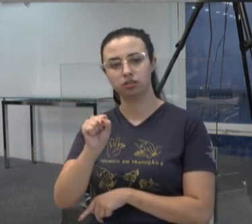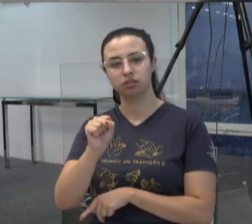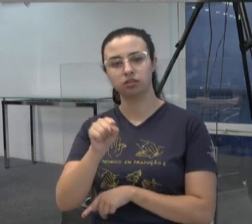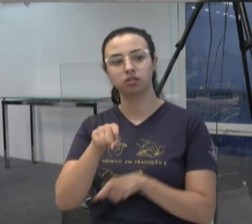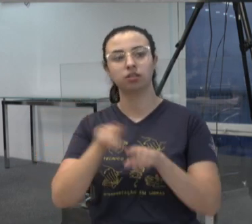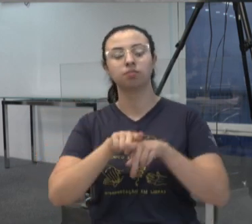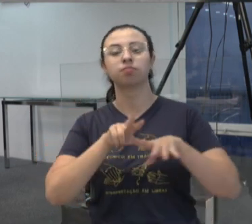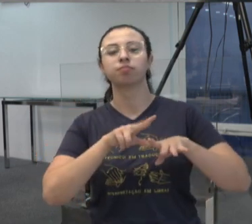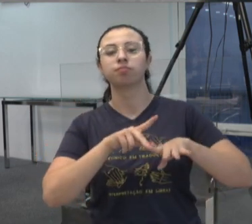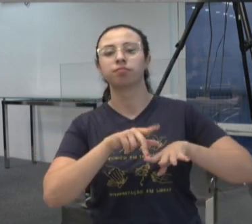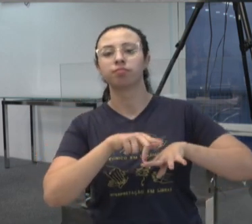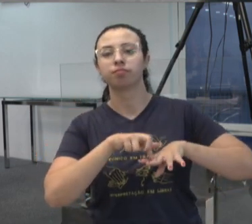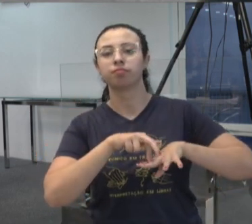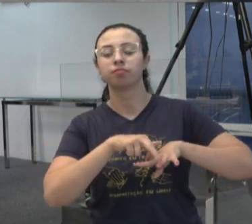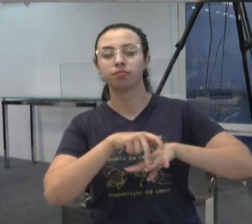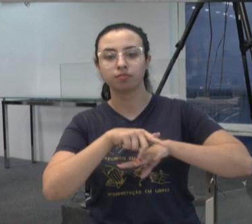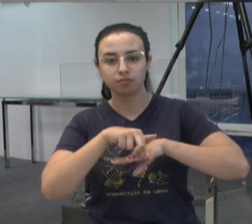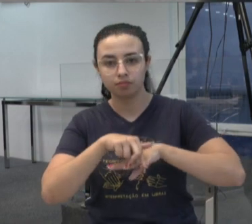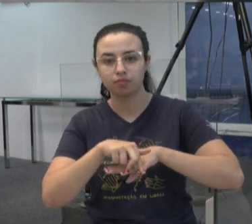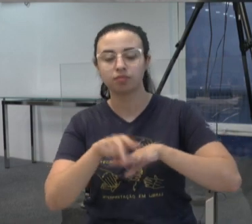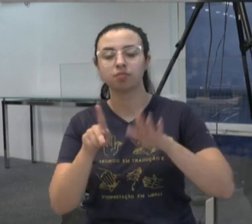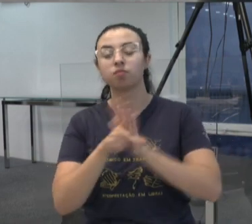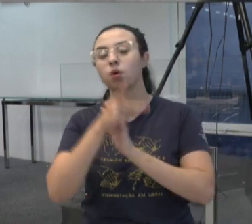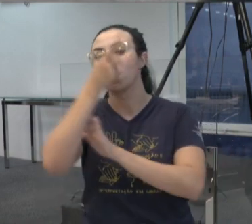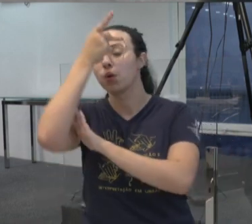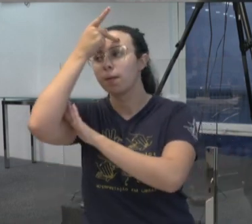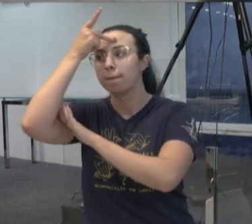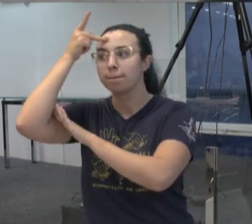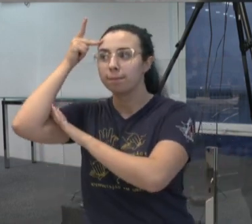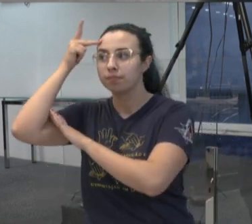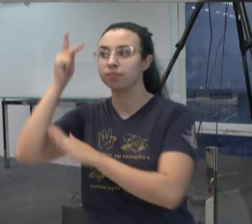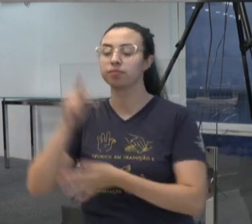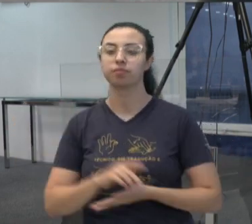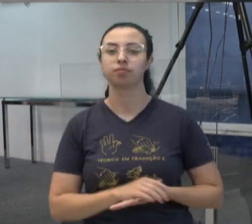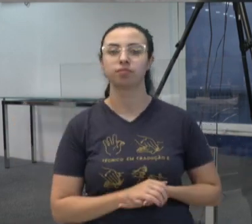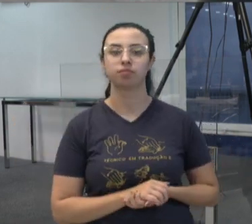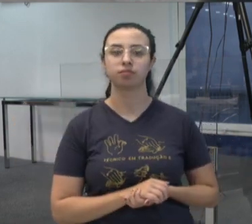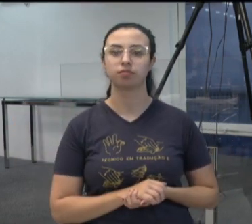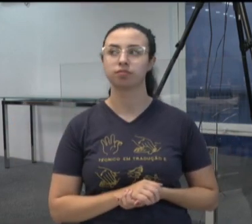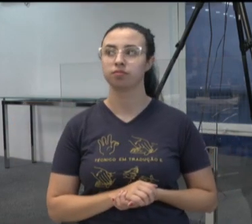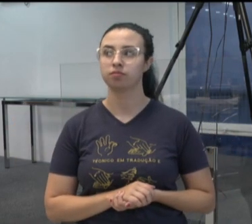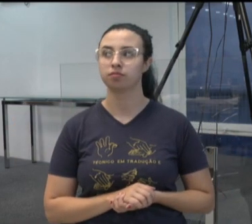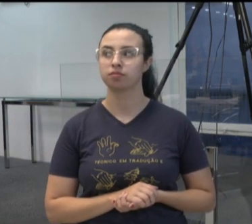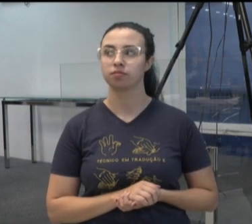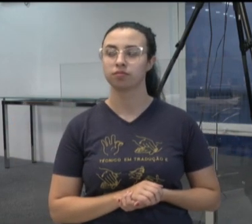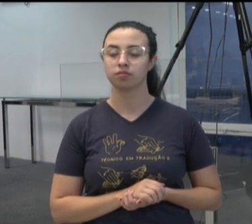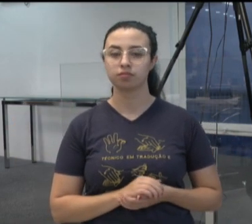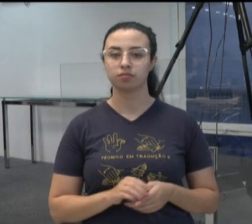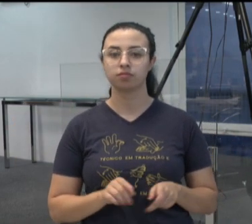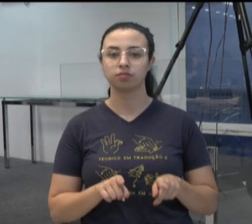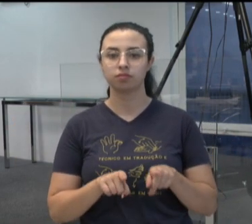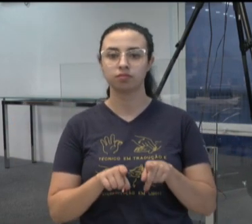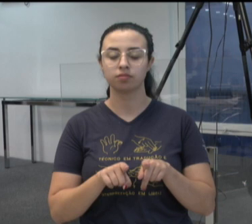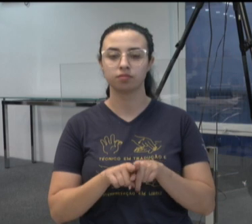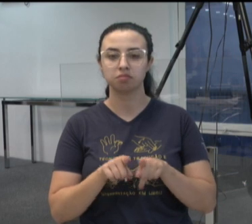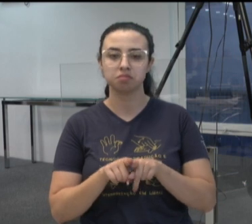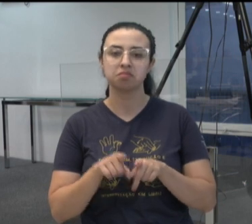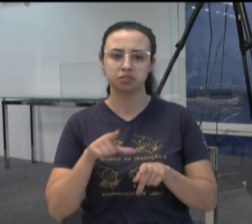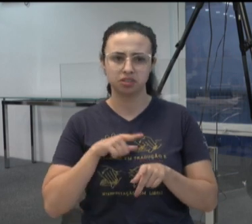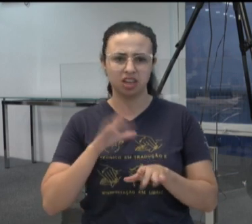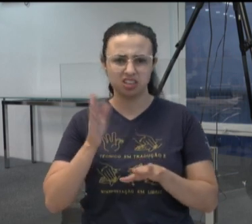faixas elevadas, desculpa, as faixas de pedestres ao redor da escola, as faixas elevadas, eu vi, eu tenho um